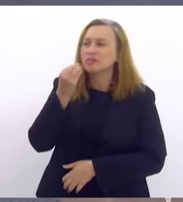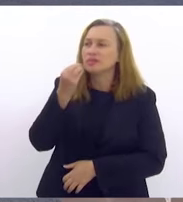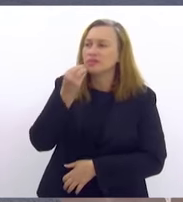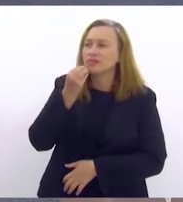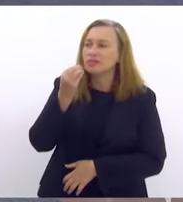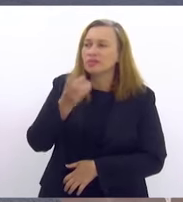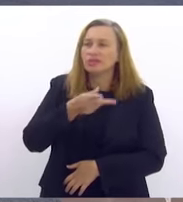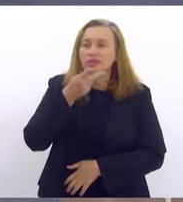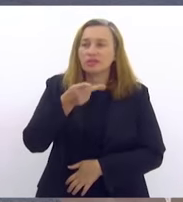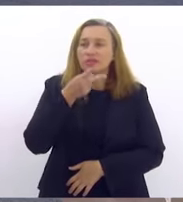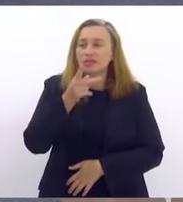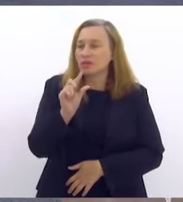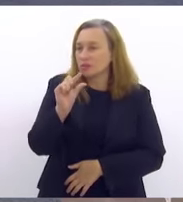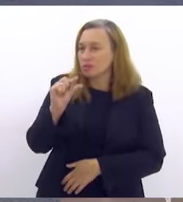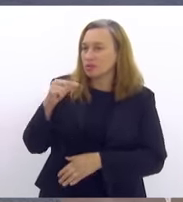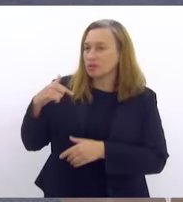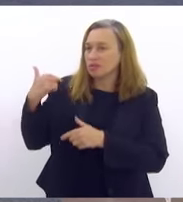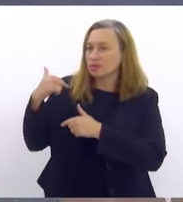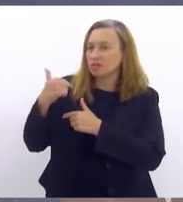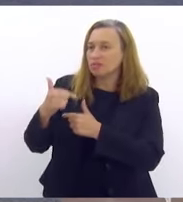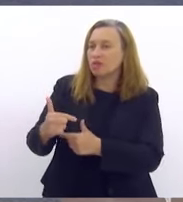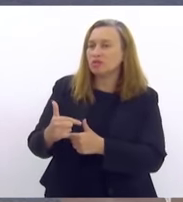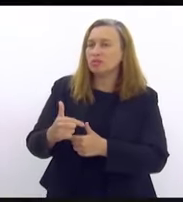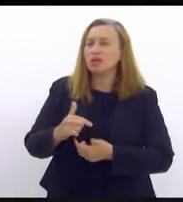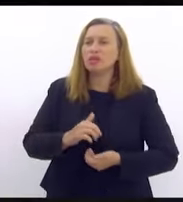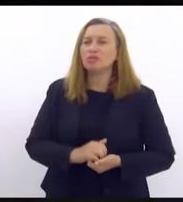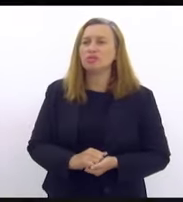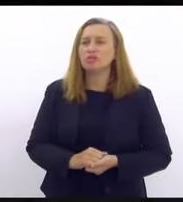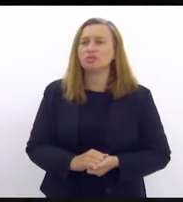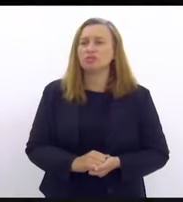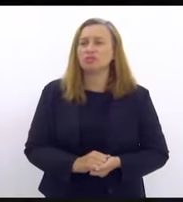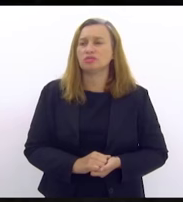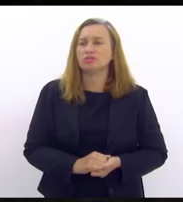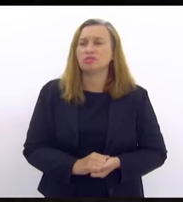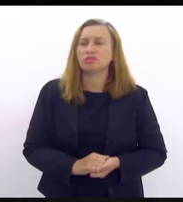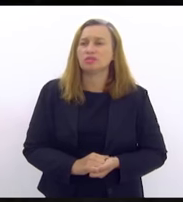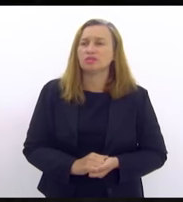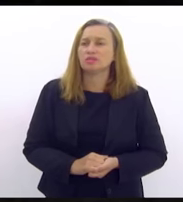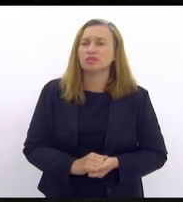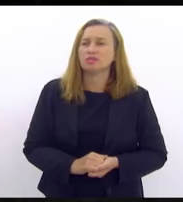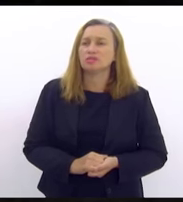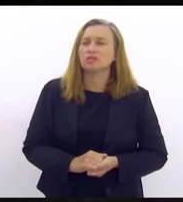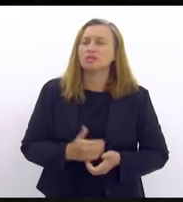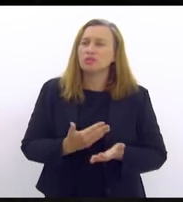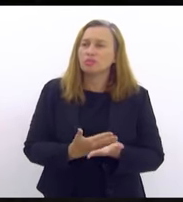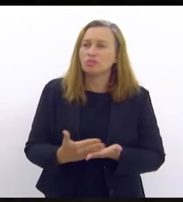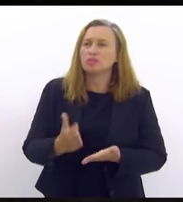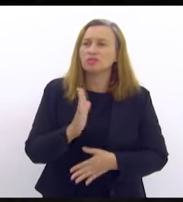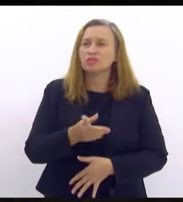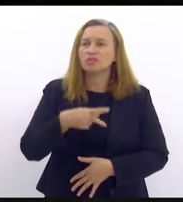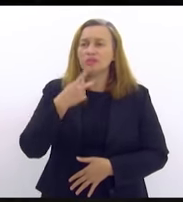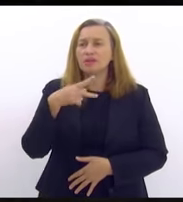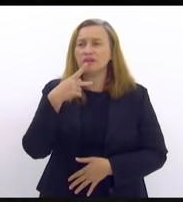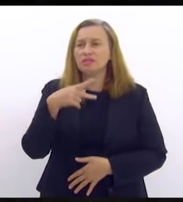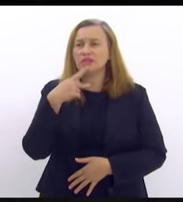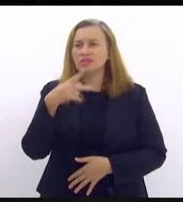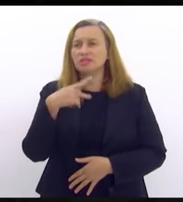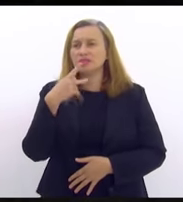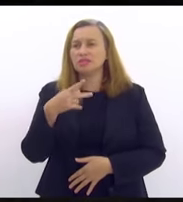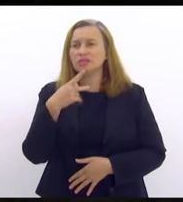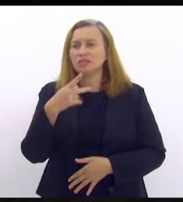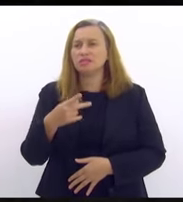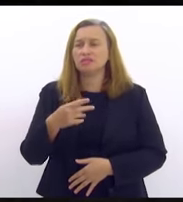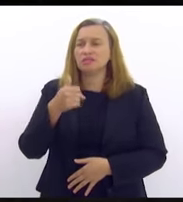falar um pouco da minha trajetória intelectual e que começou como já foi dito aqui lá na